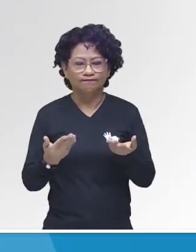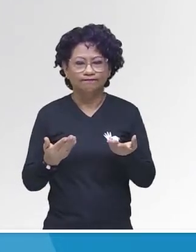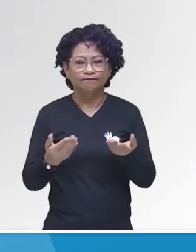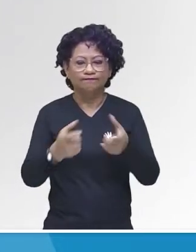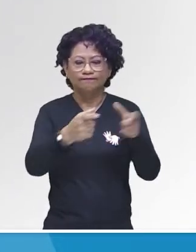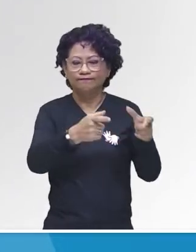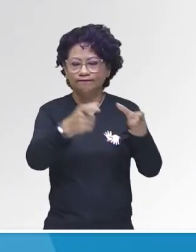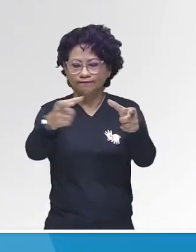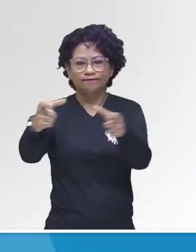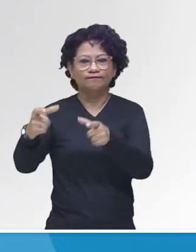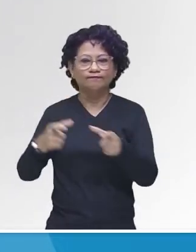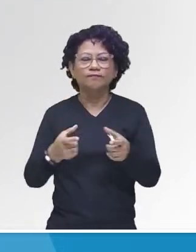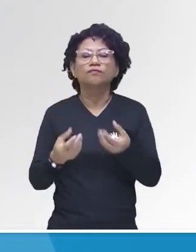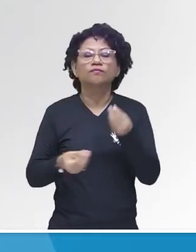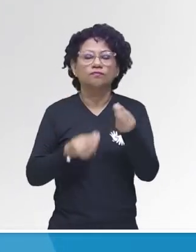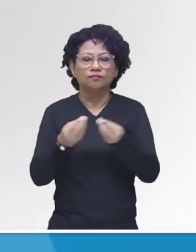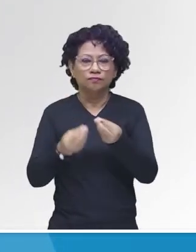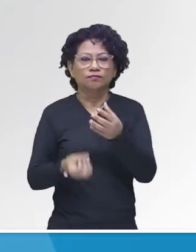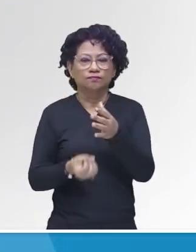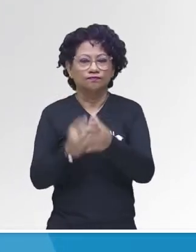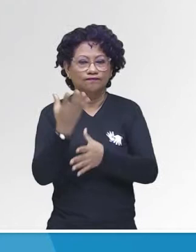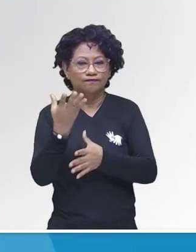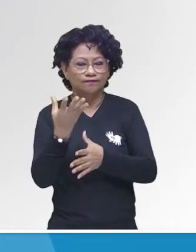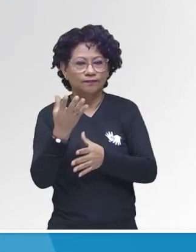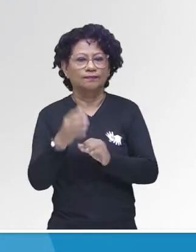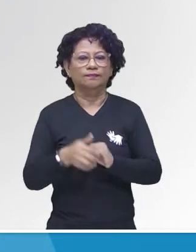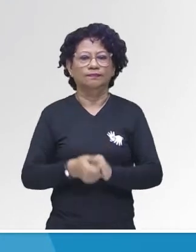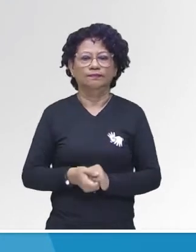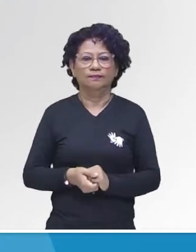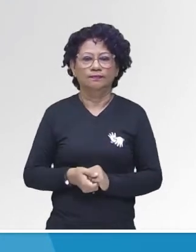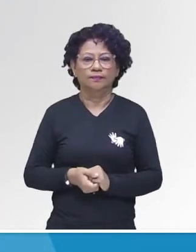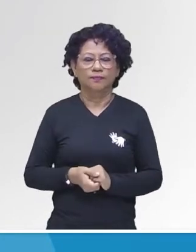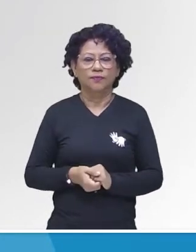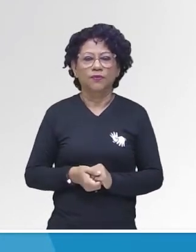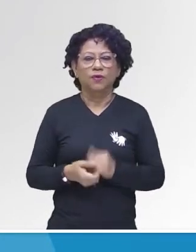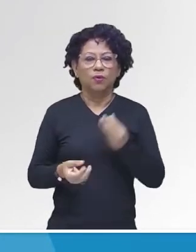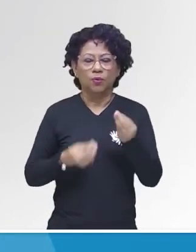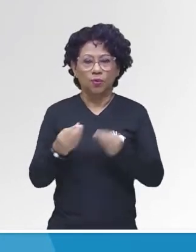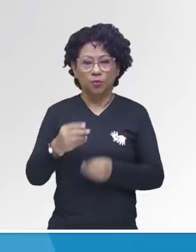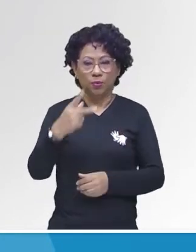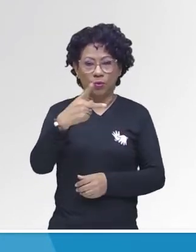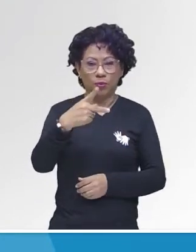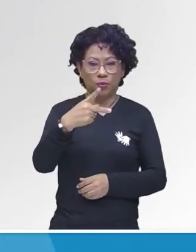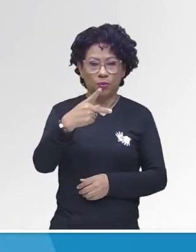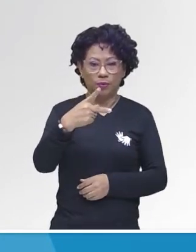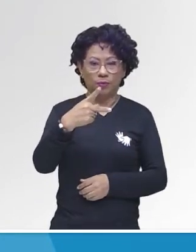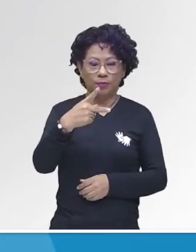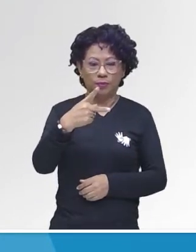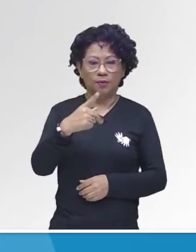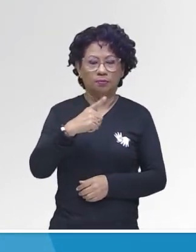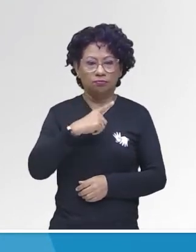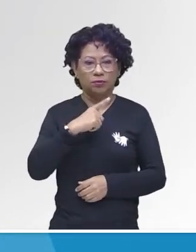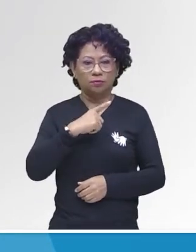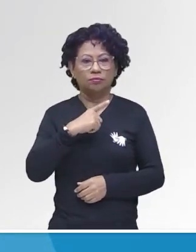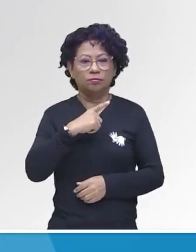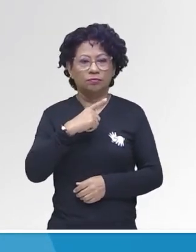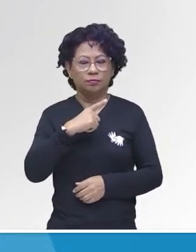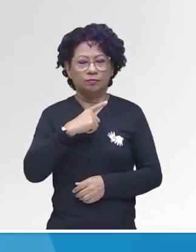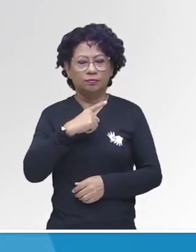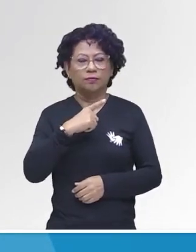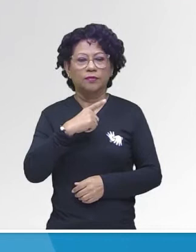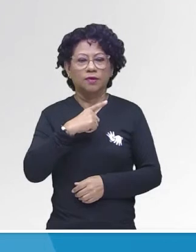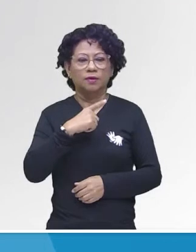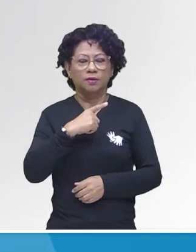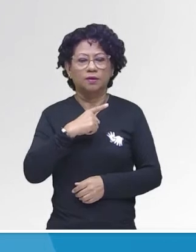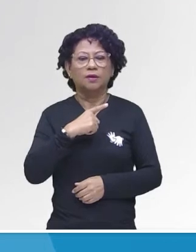referentes a ponto e plano, tá bom? Então olha só. Como o ponto ele é um elemento do plano, dizemos que ele pertence